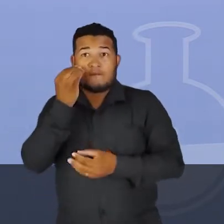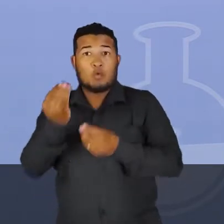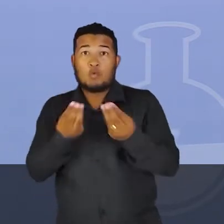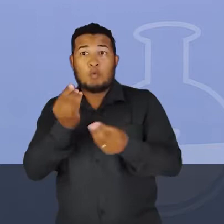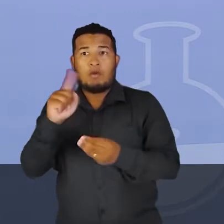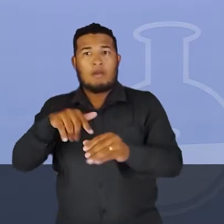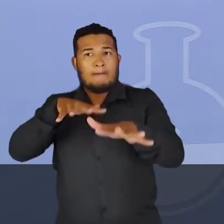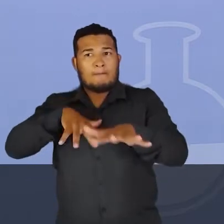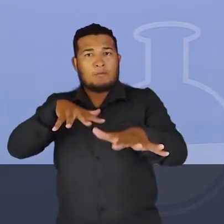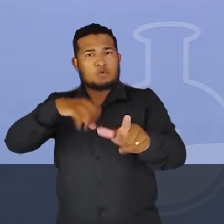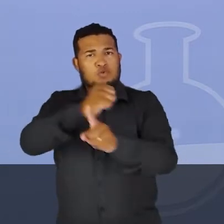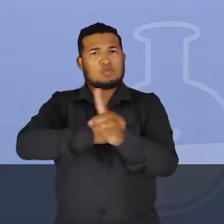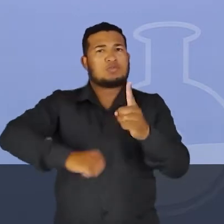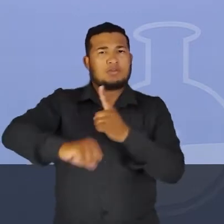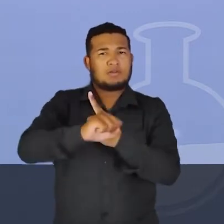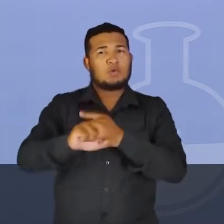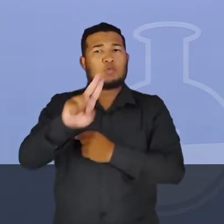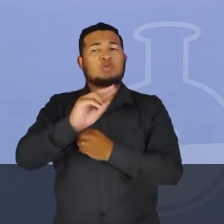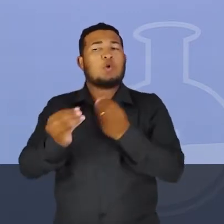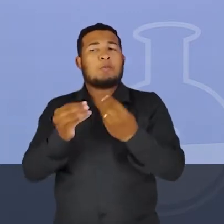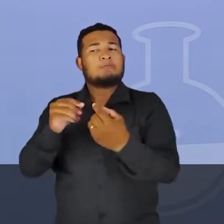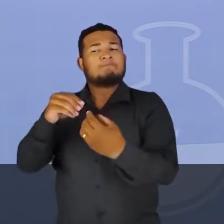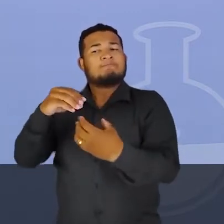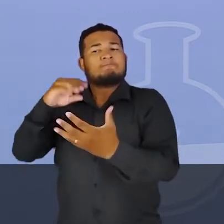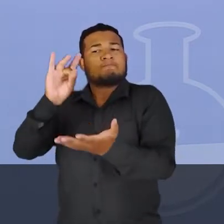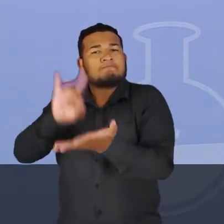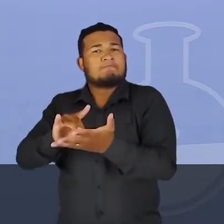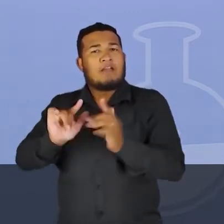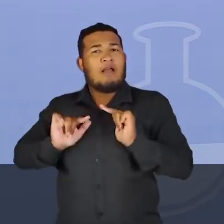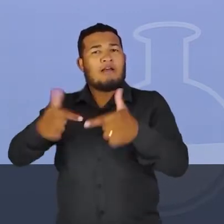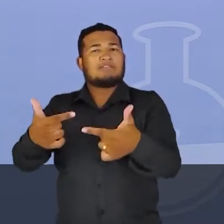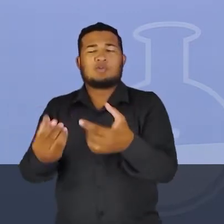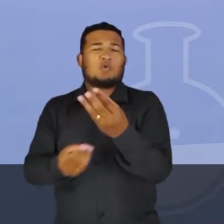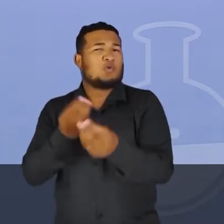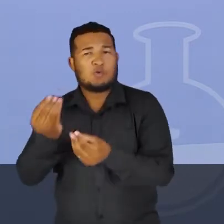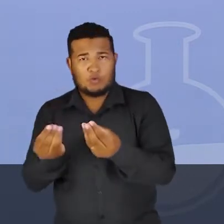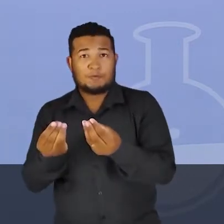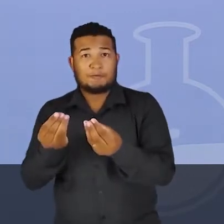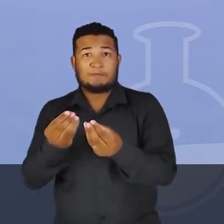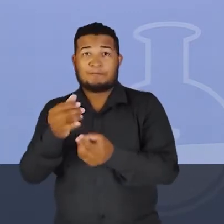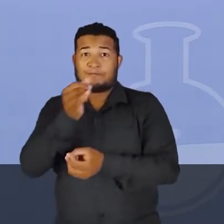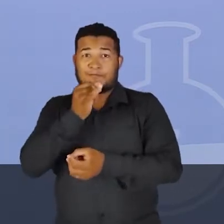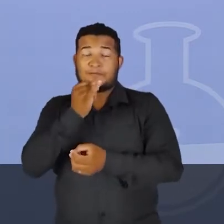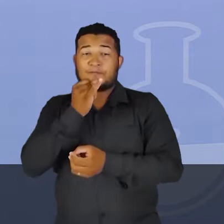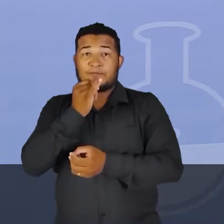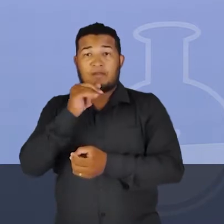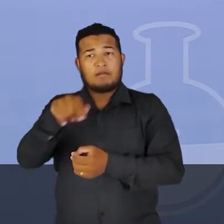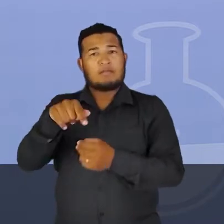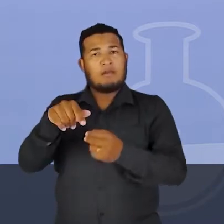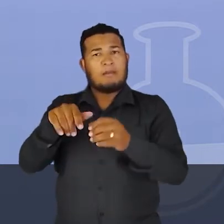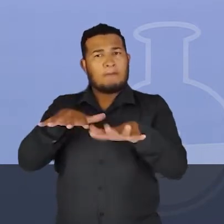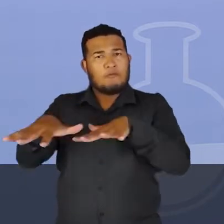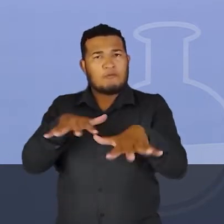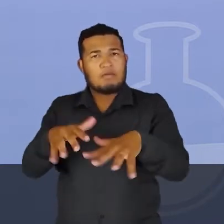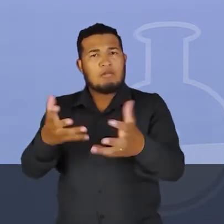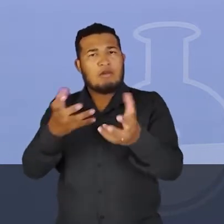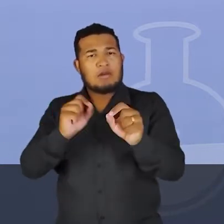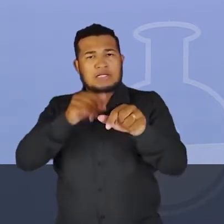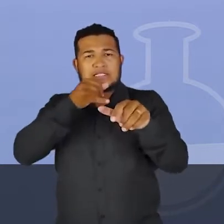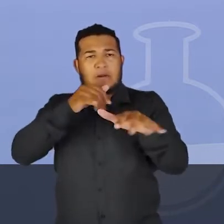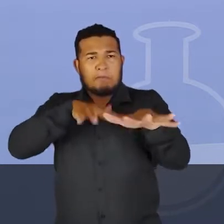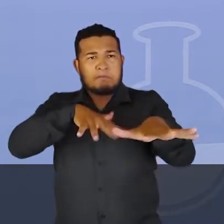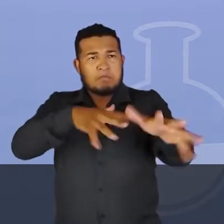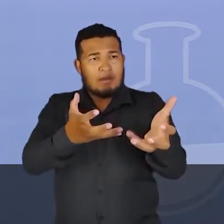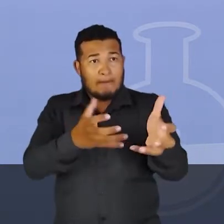movimento social a partir do caráter das suas ações. Ou seja, esse movimento, ele quer transformar alguma